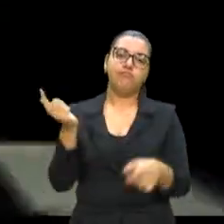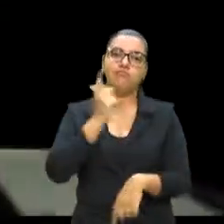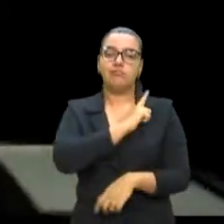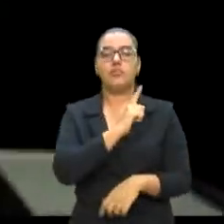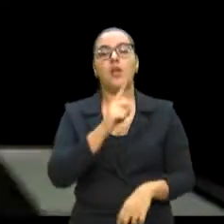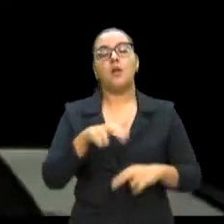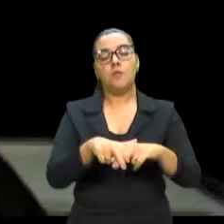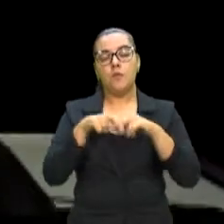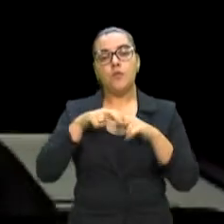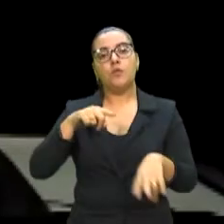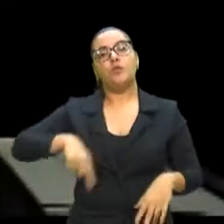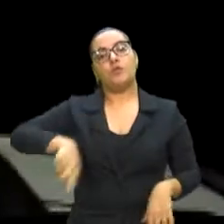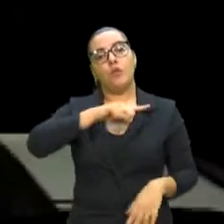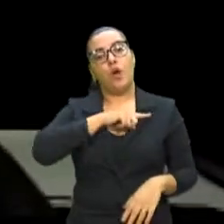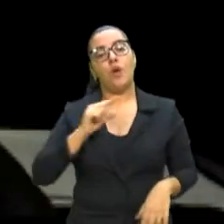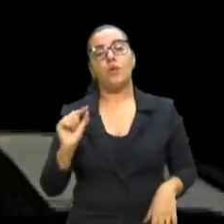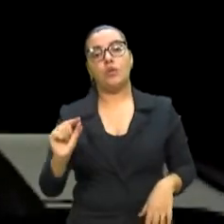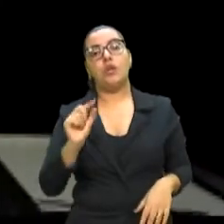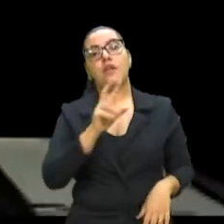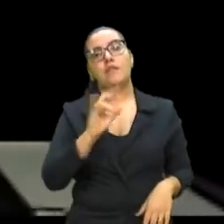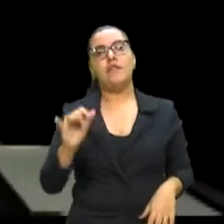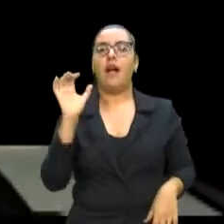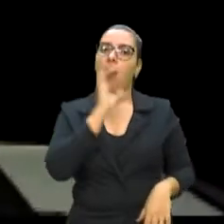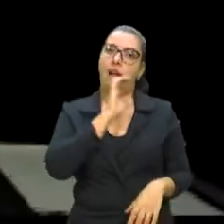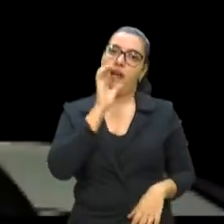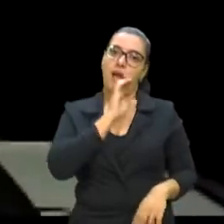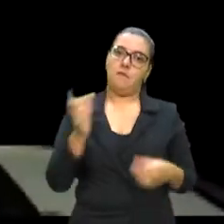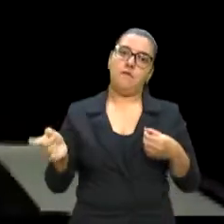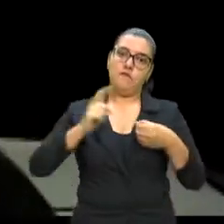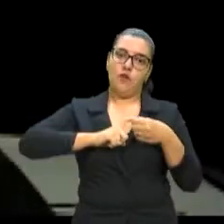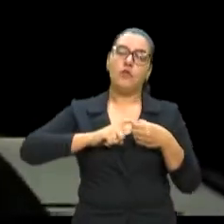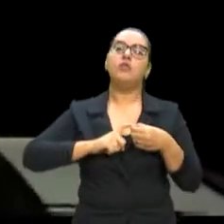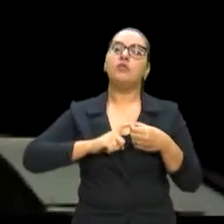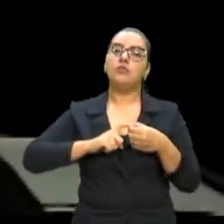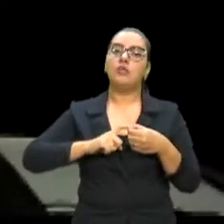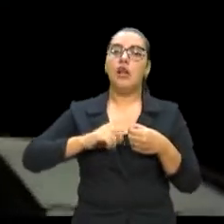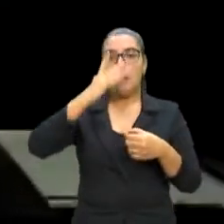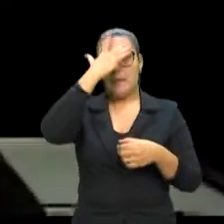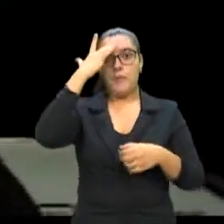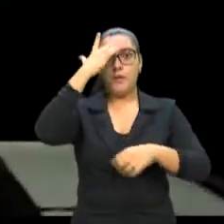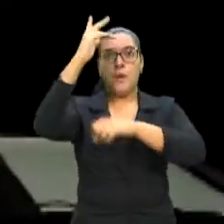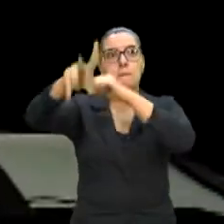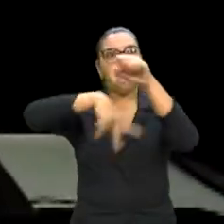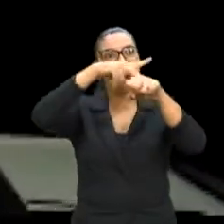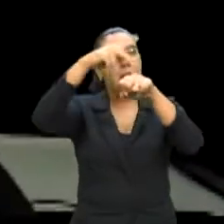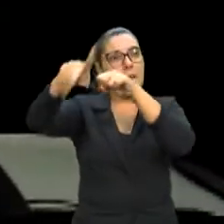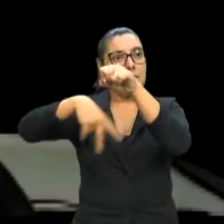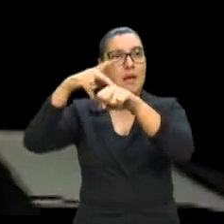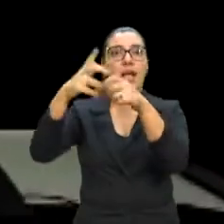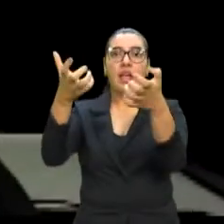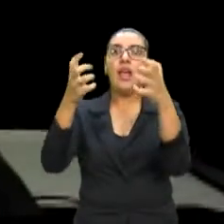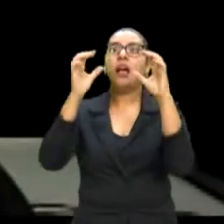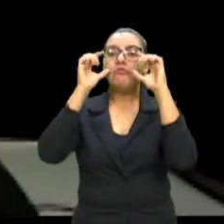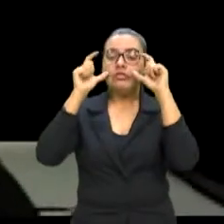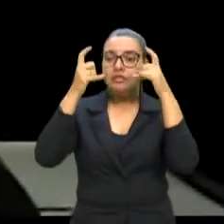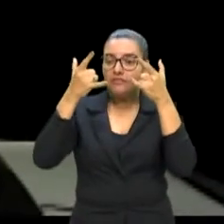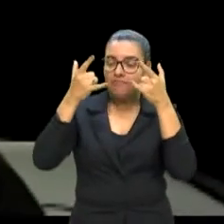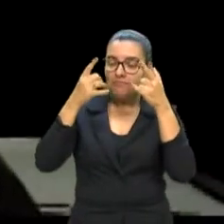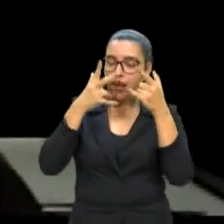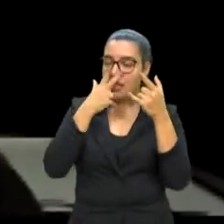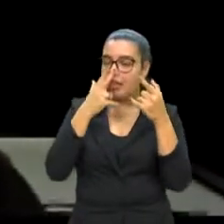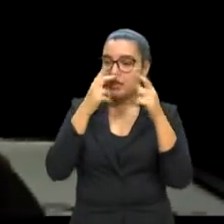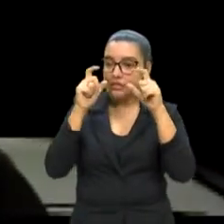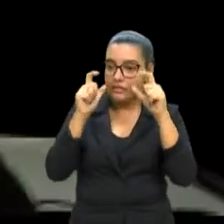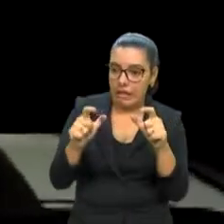vamos, de fato, voltar o mais rápido possível, certo? O investidor estrangeiro vai procurar o mais rápido possível o Brasil, pois há